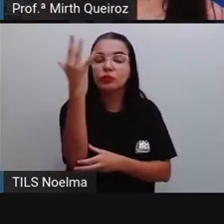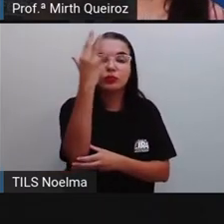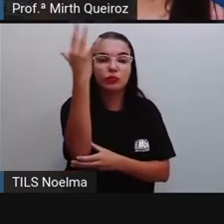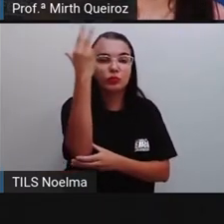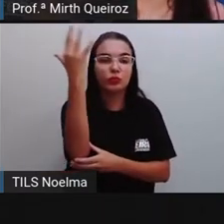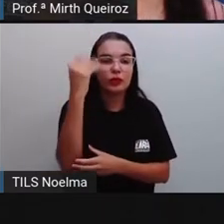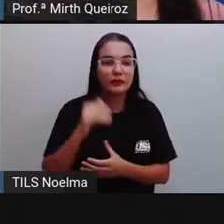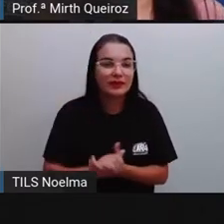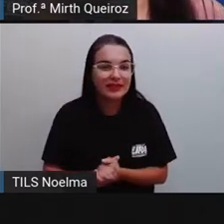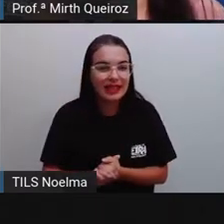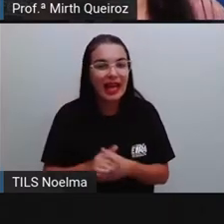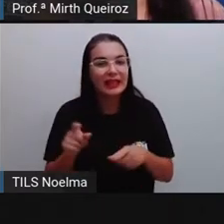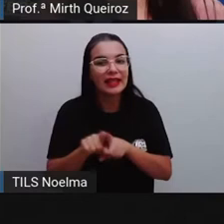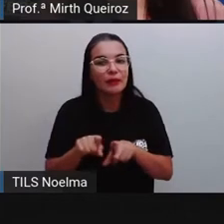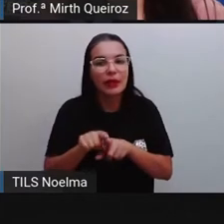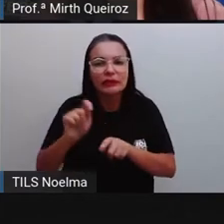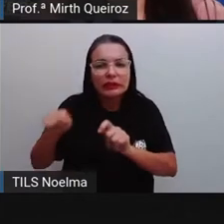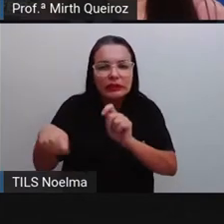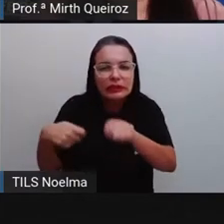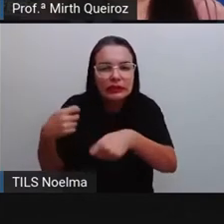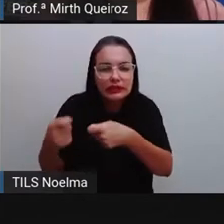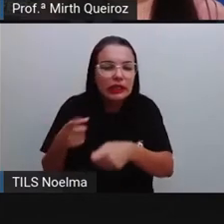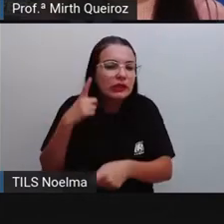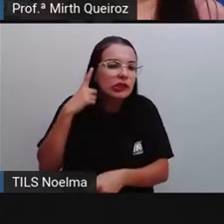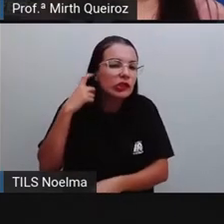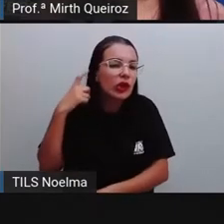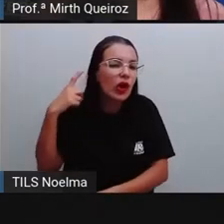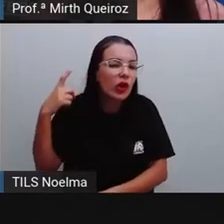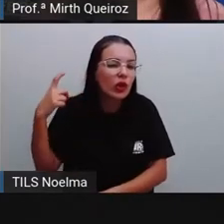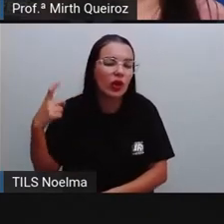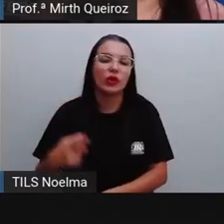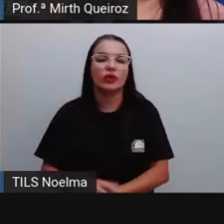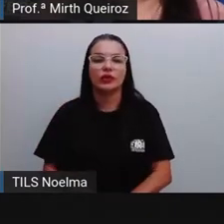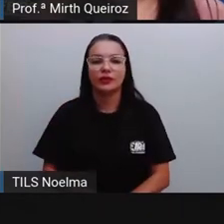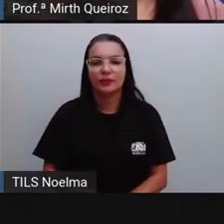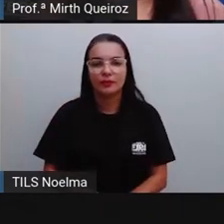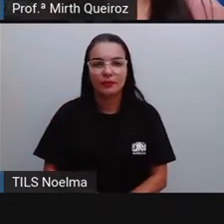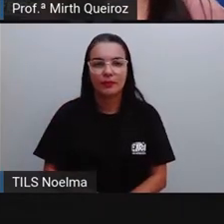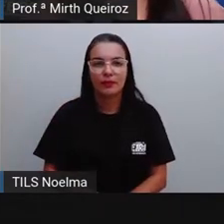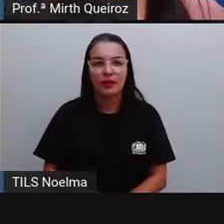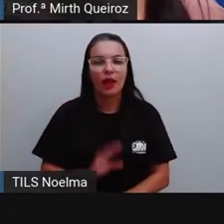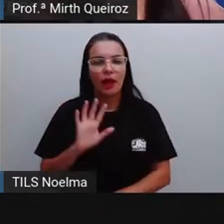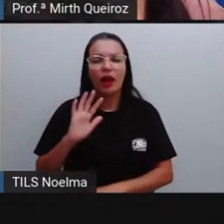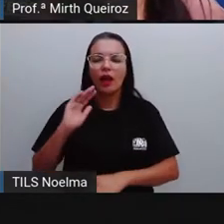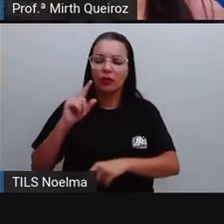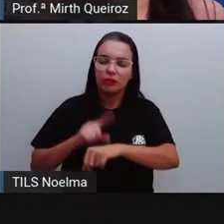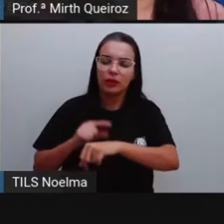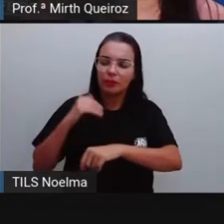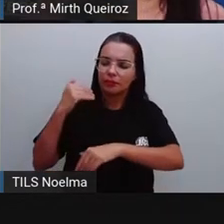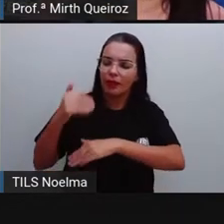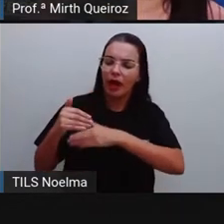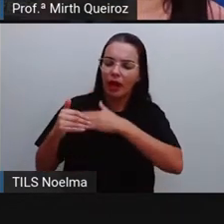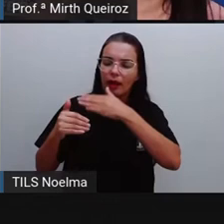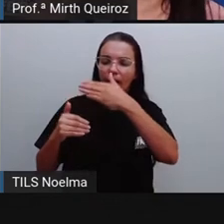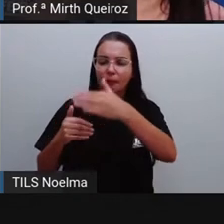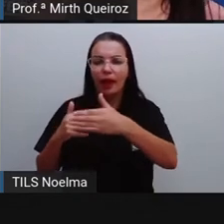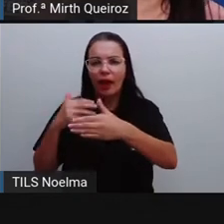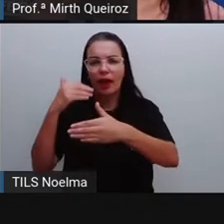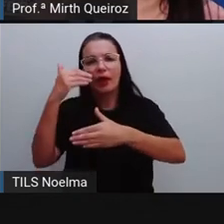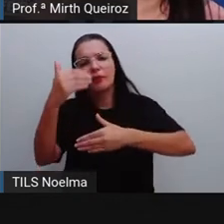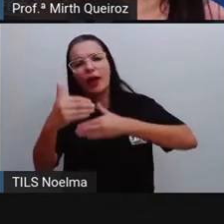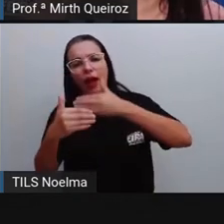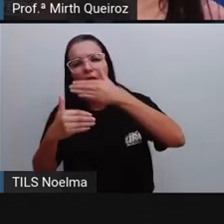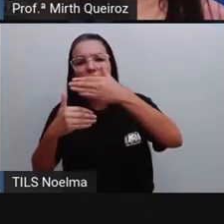também de sinais sonoros. E o tempo foi passando, e o homem ele